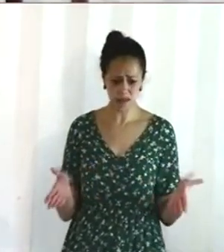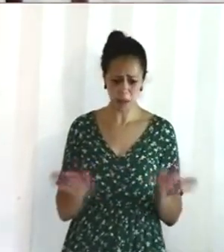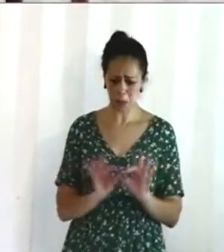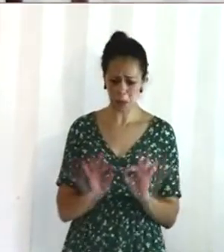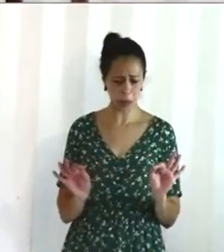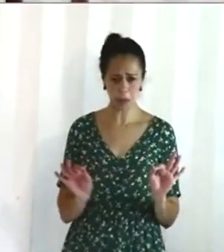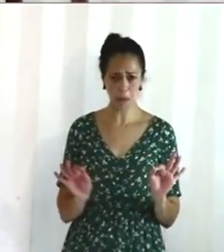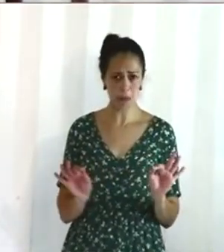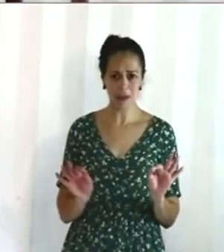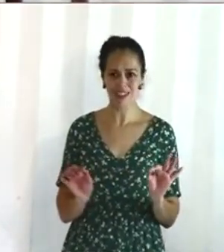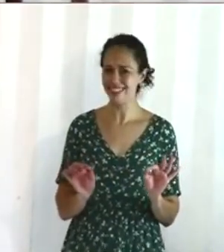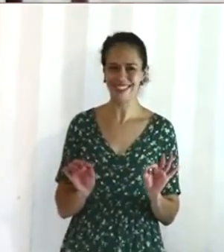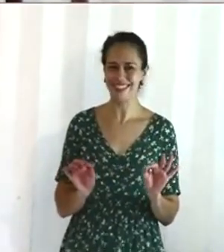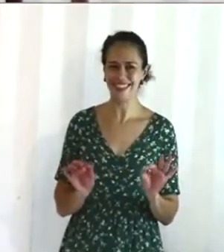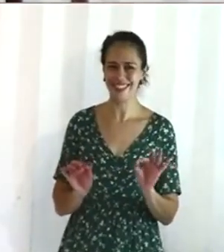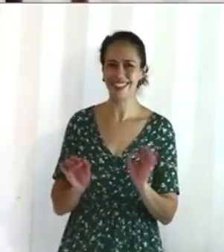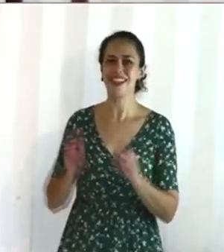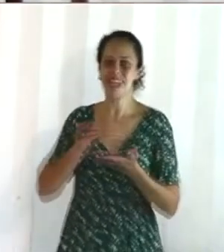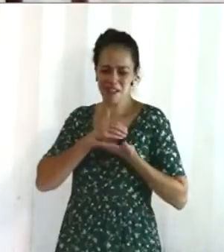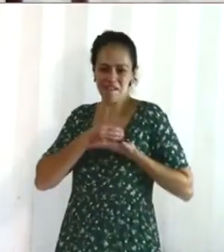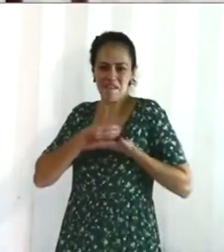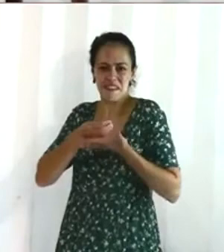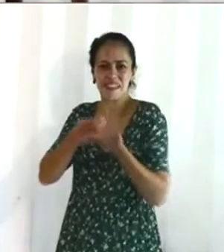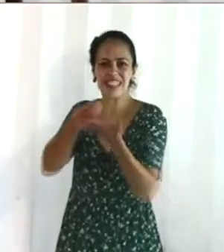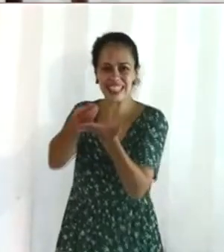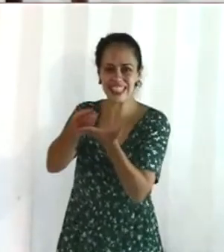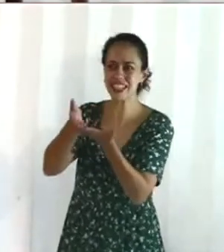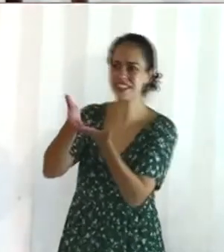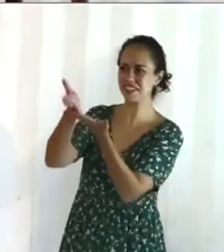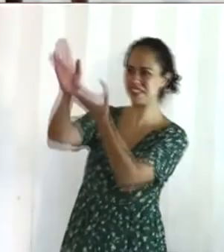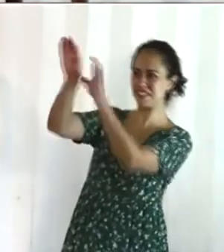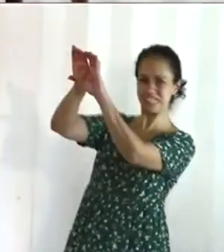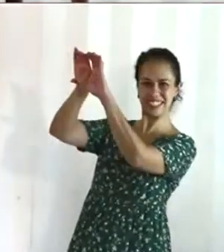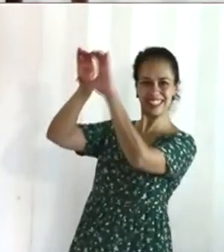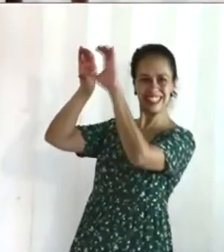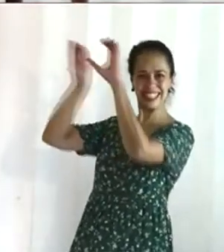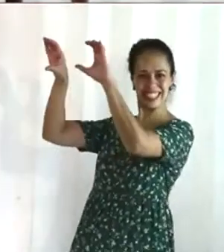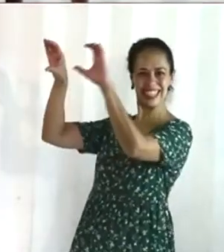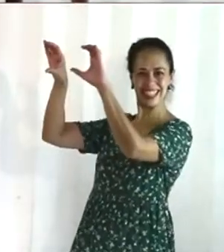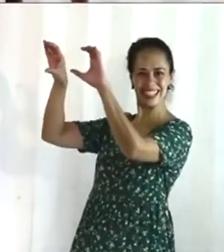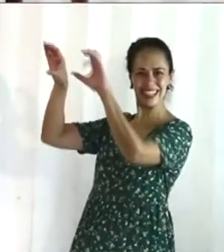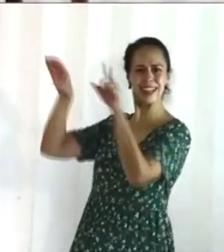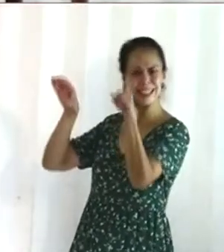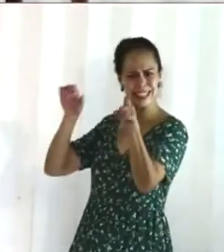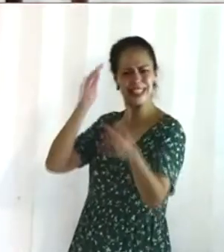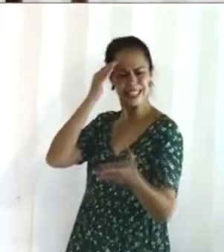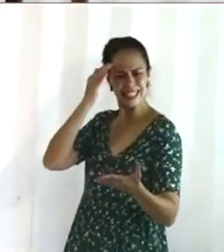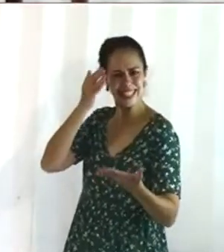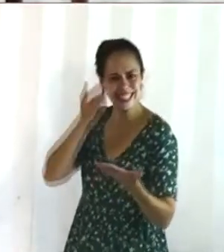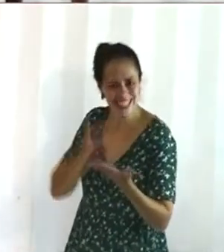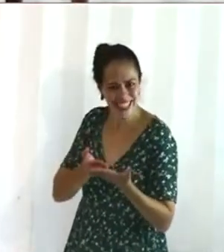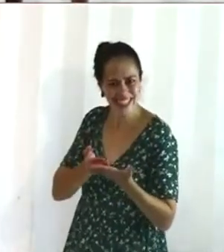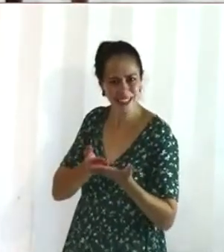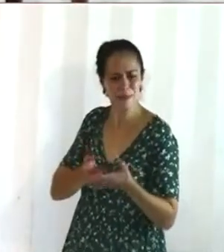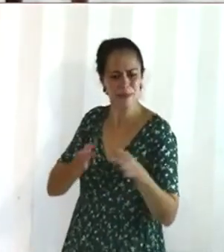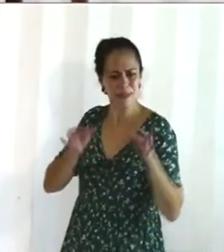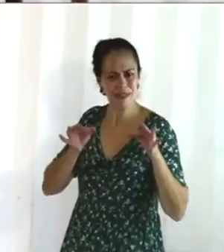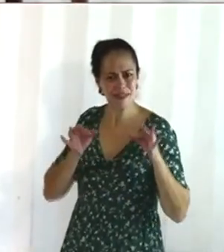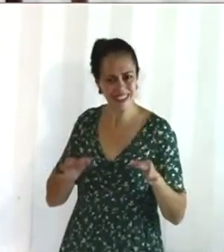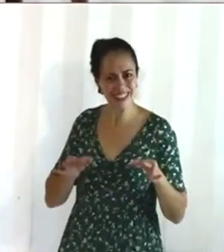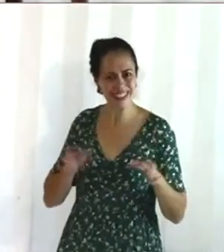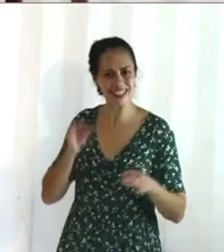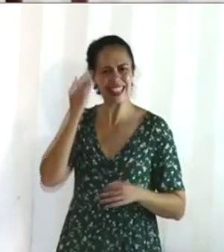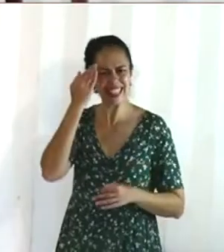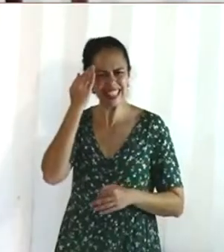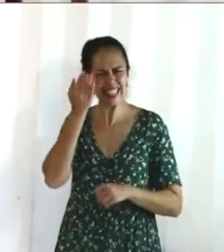permanecesse firme nele para desfrutar da eternidade. Essa é uma certeza, essa é uma garantia, essa é a viva